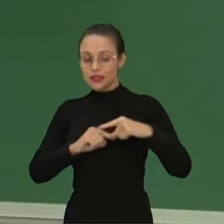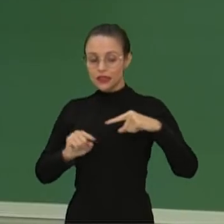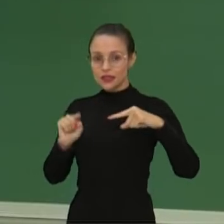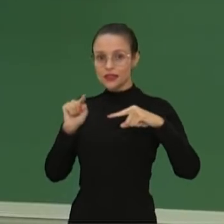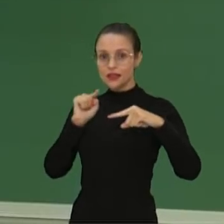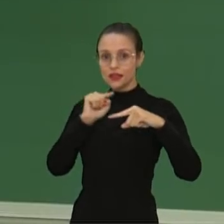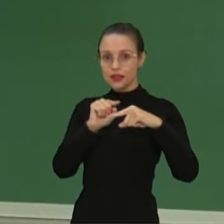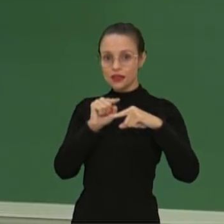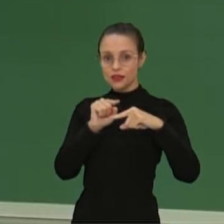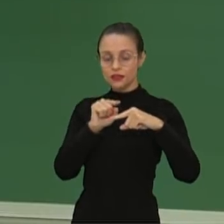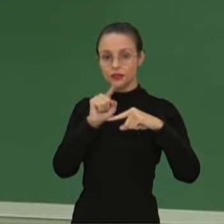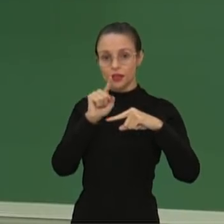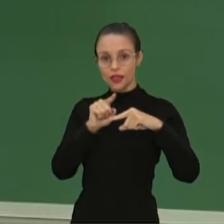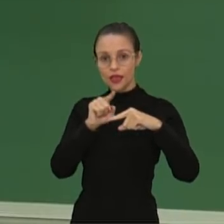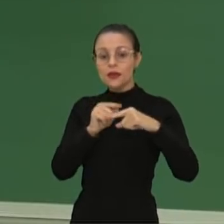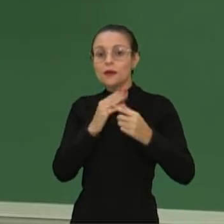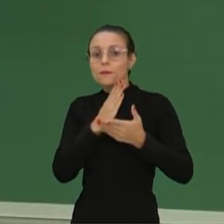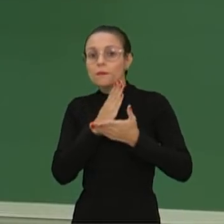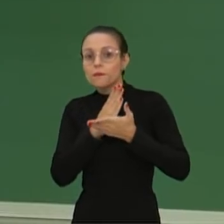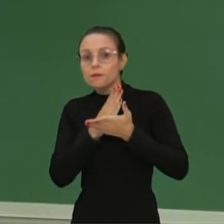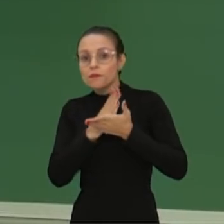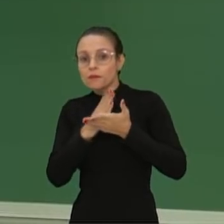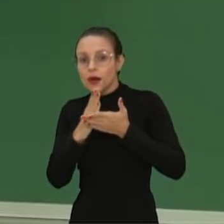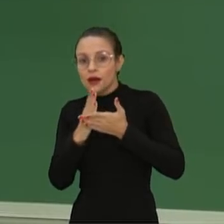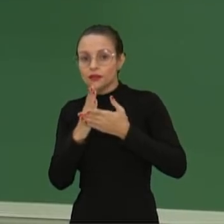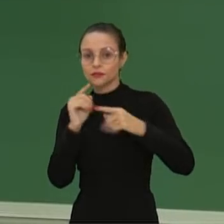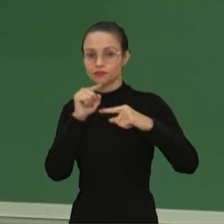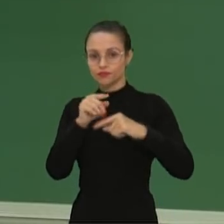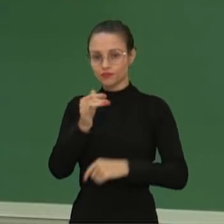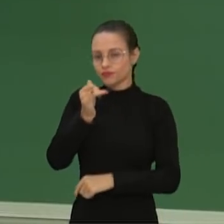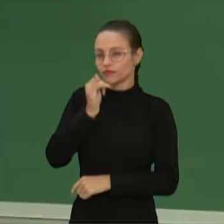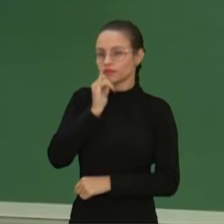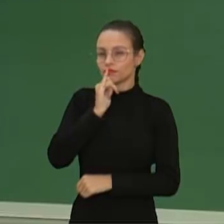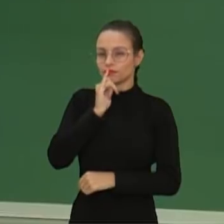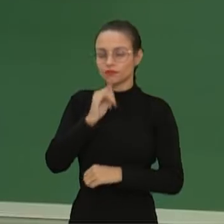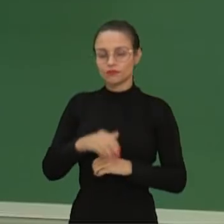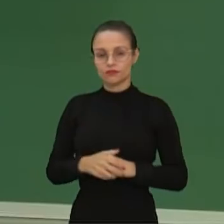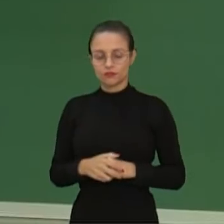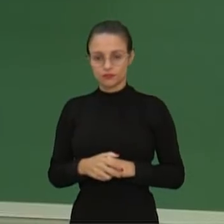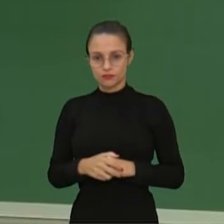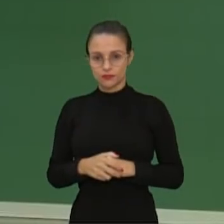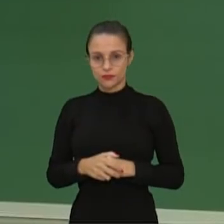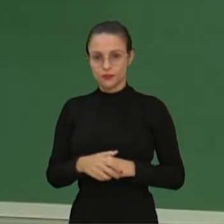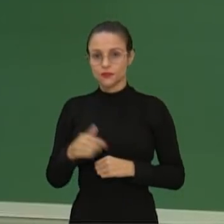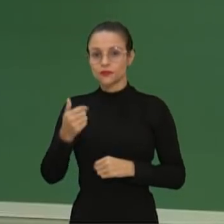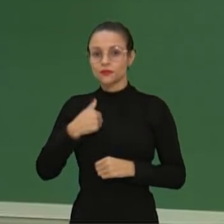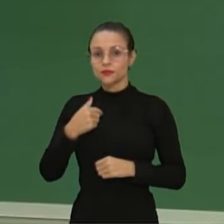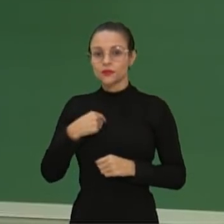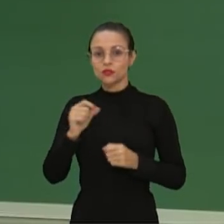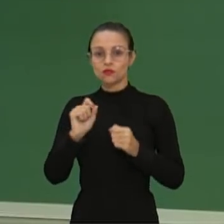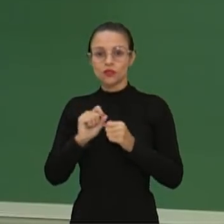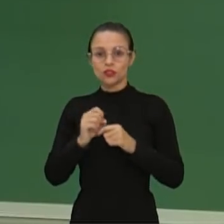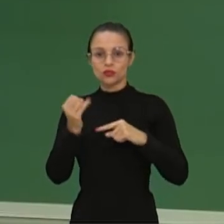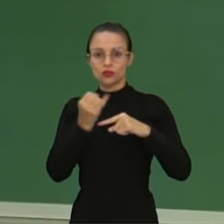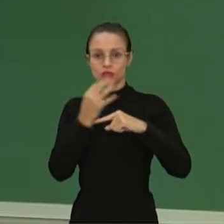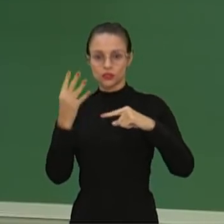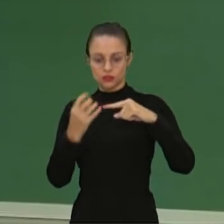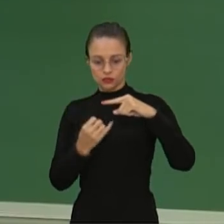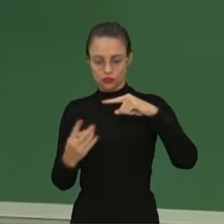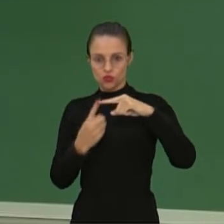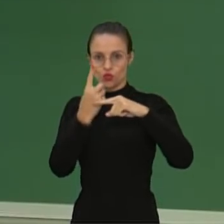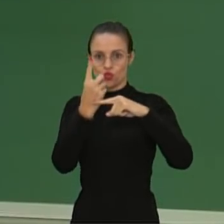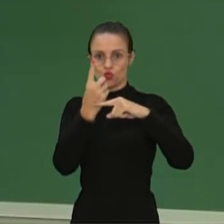cima é a parte desse total. Por exemplo, se eu faço uma fração